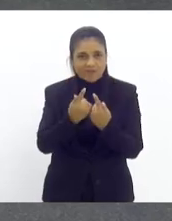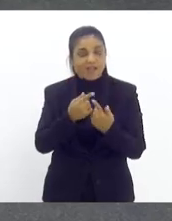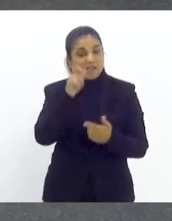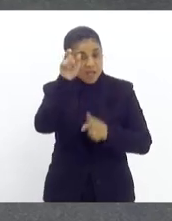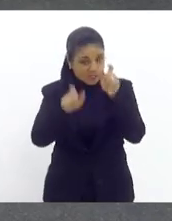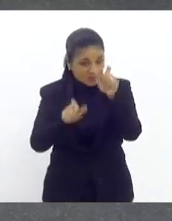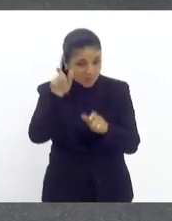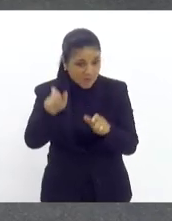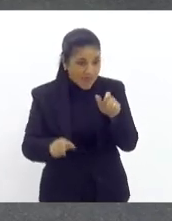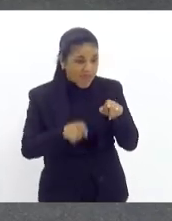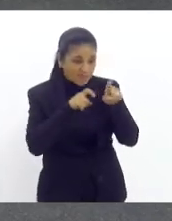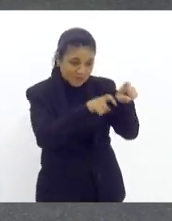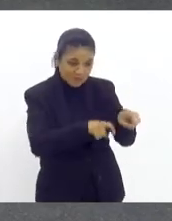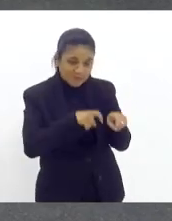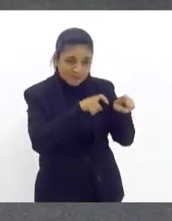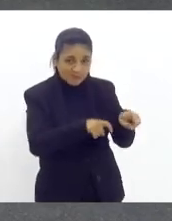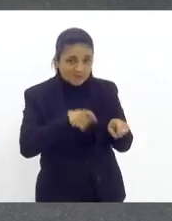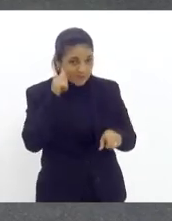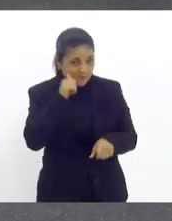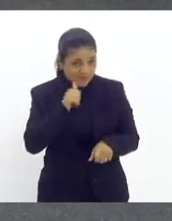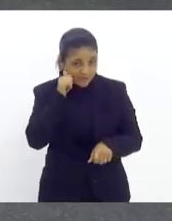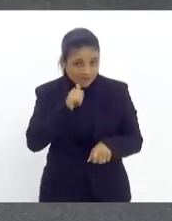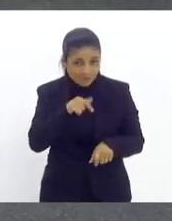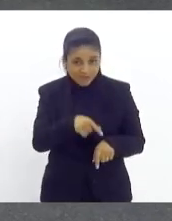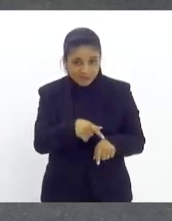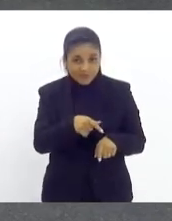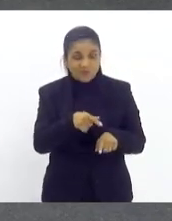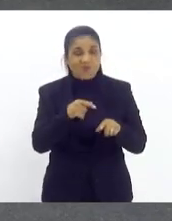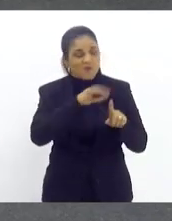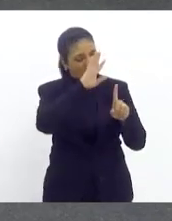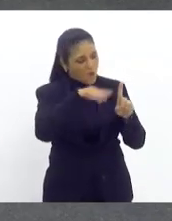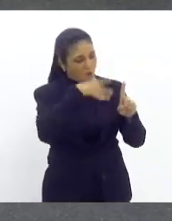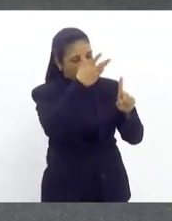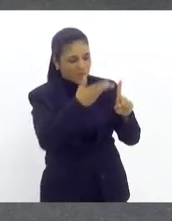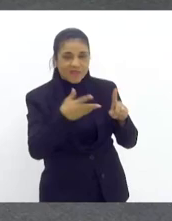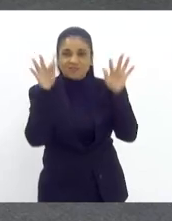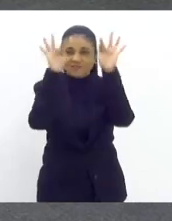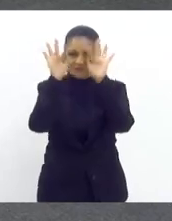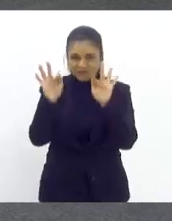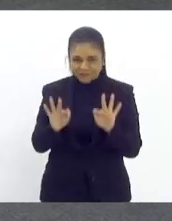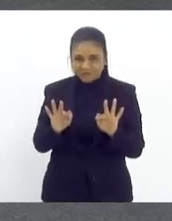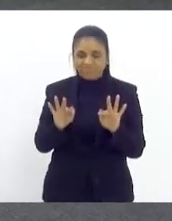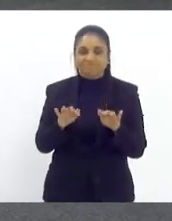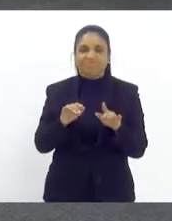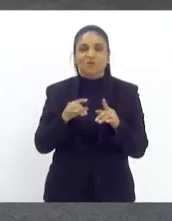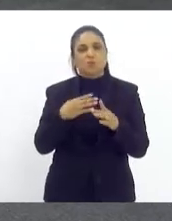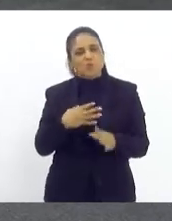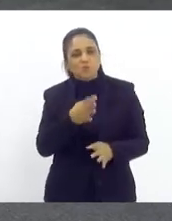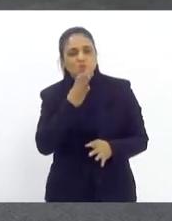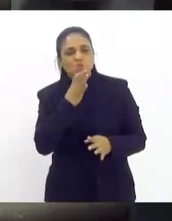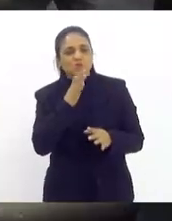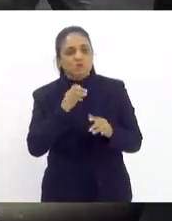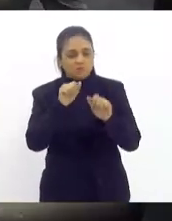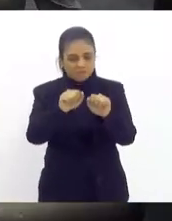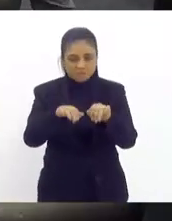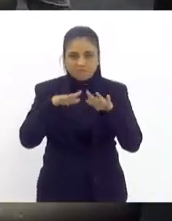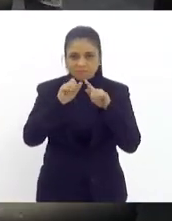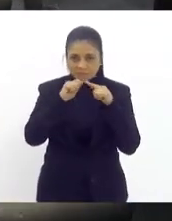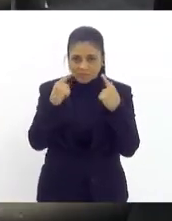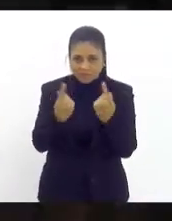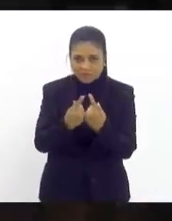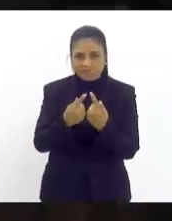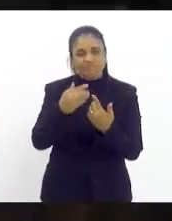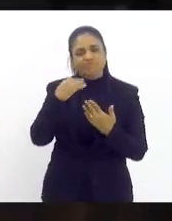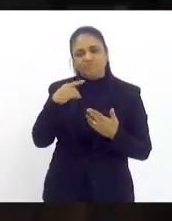com certeza vai ficar muito feliz por essa homenagem e reconhecimento da Leste Obrigada nós que agradecemos